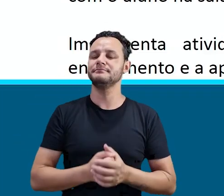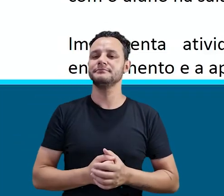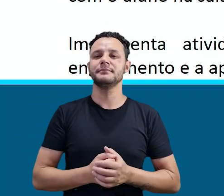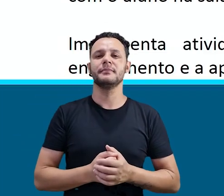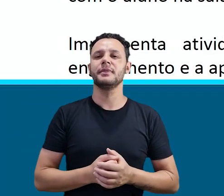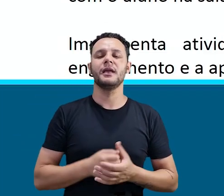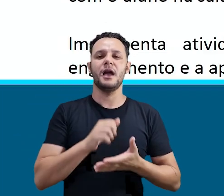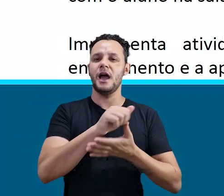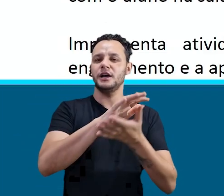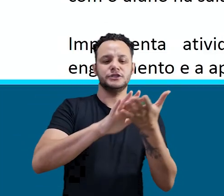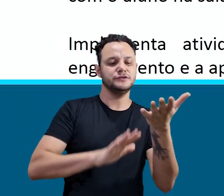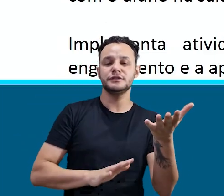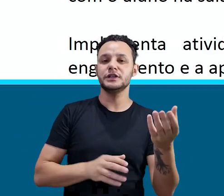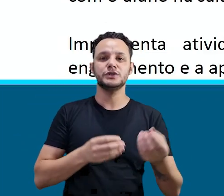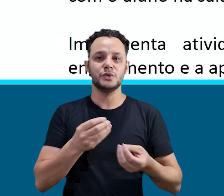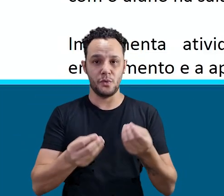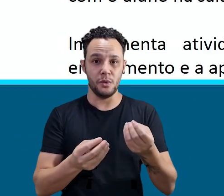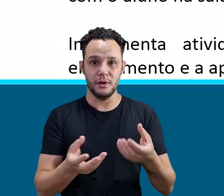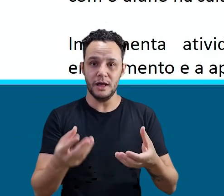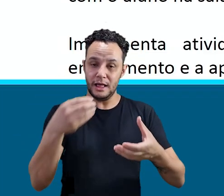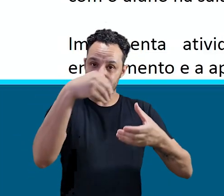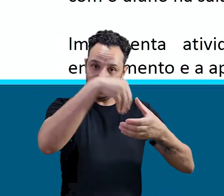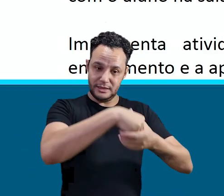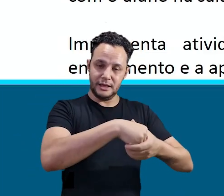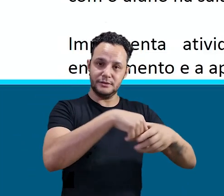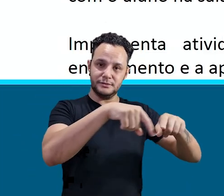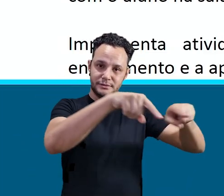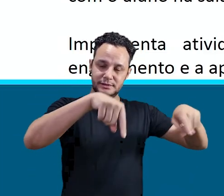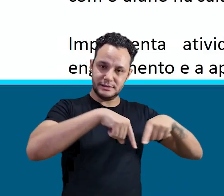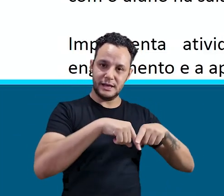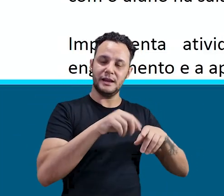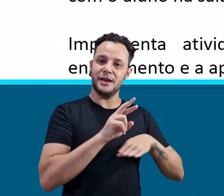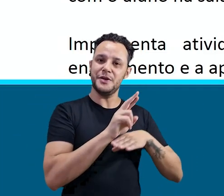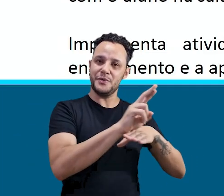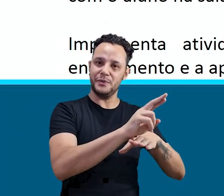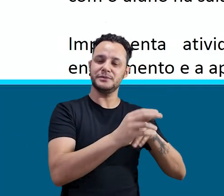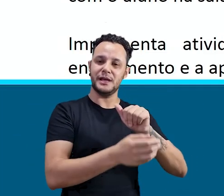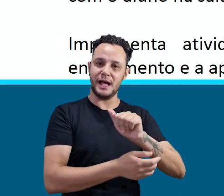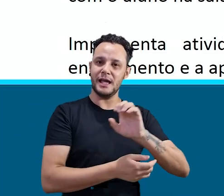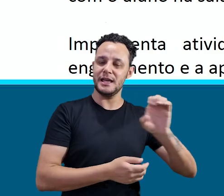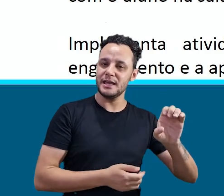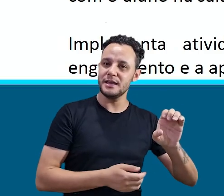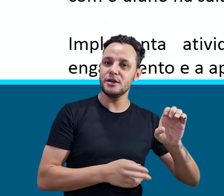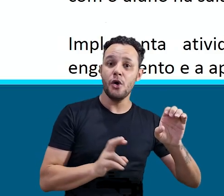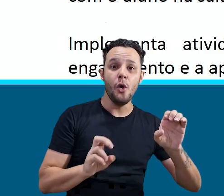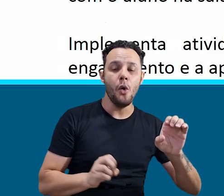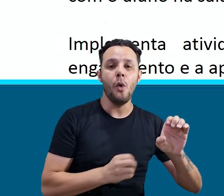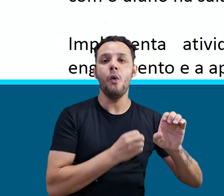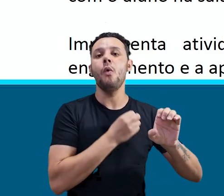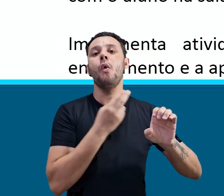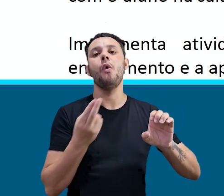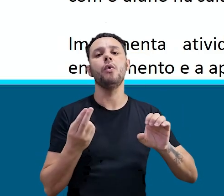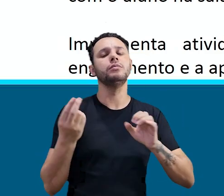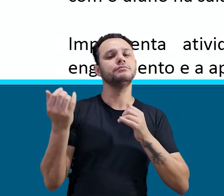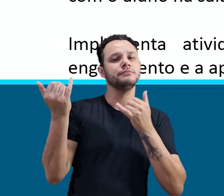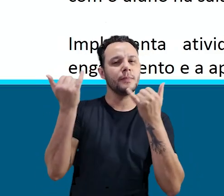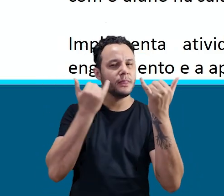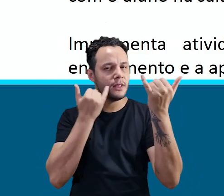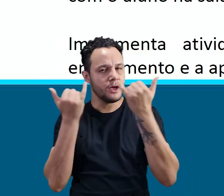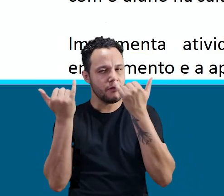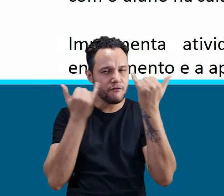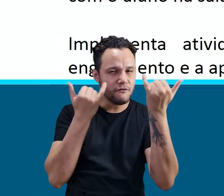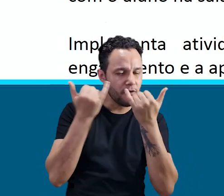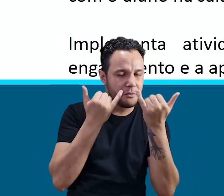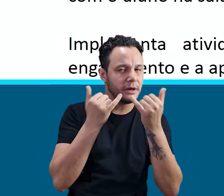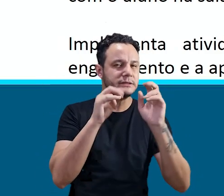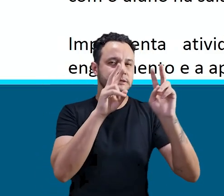aprendizagem. Ele pode implementar essas atividades no momento do AE, mas pode também dar a dica,